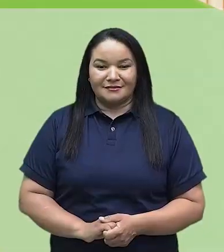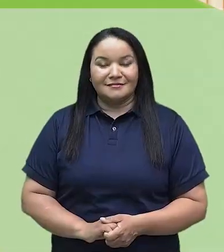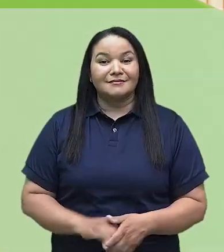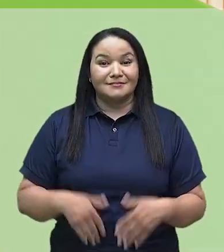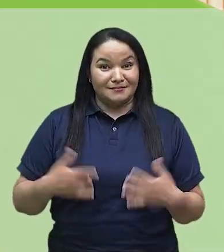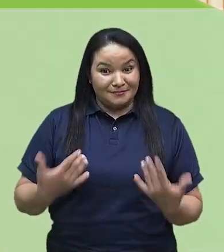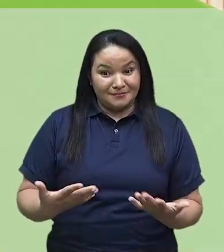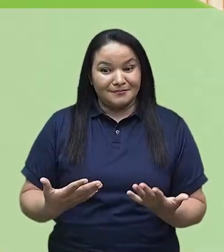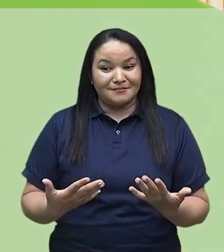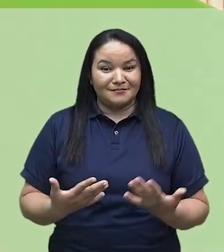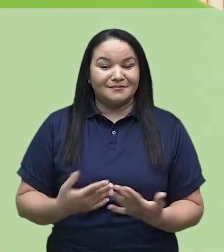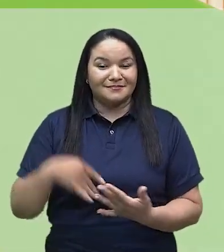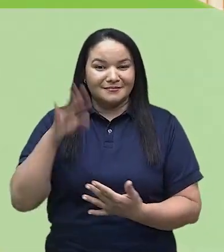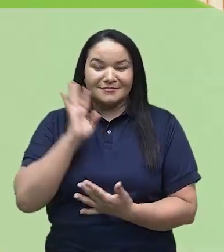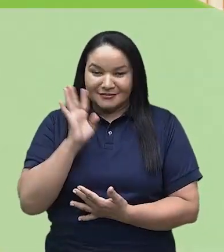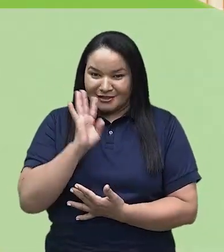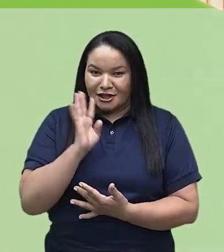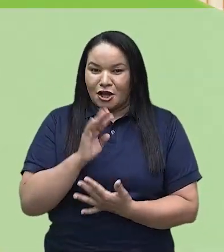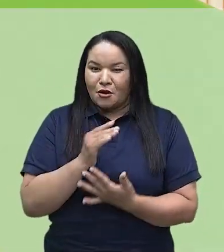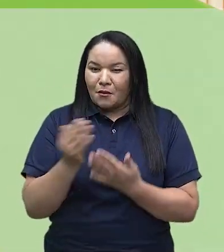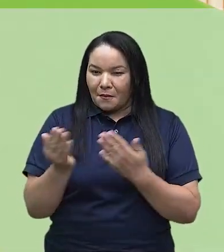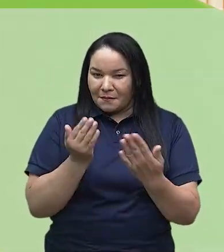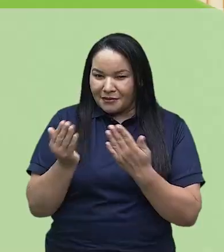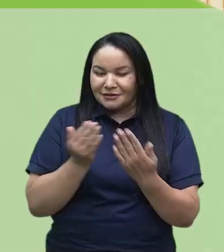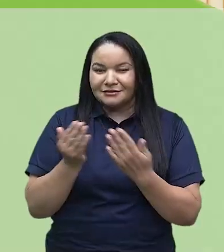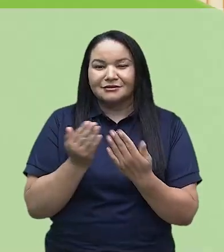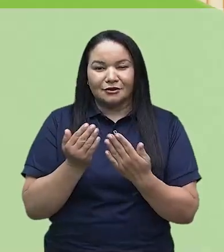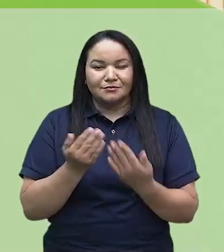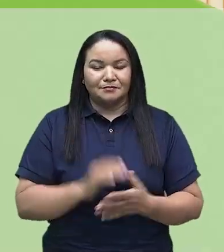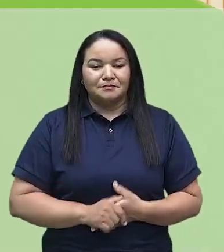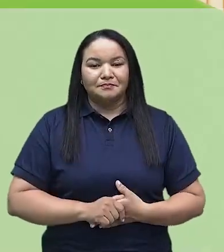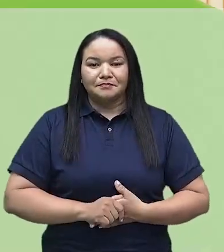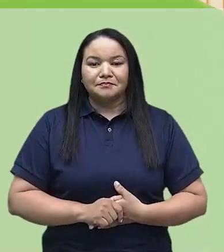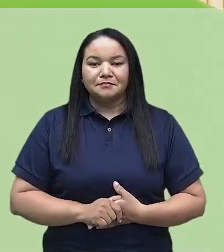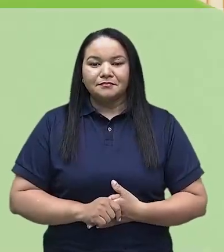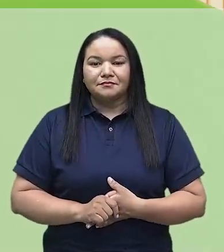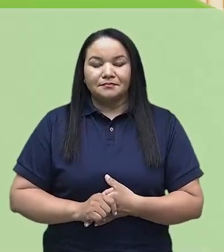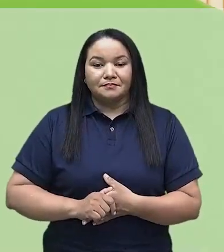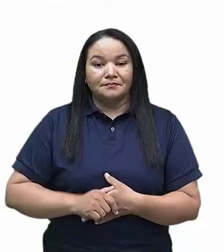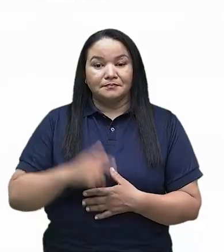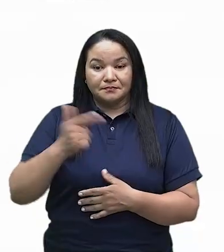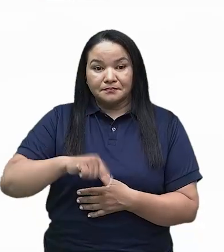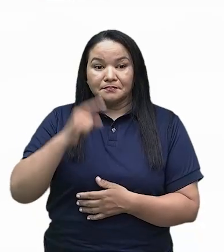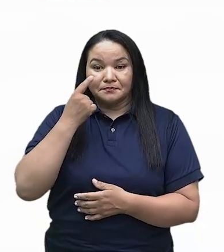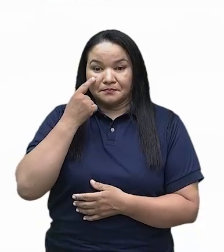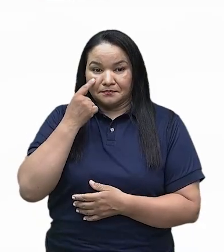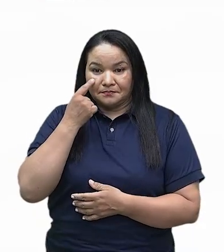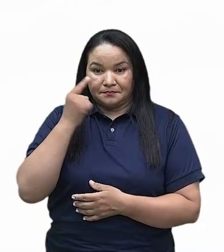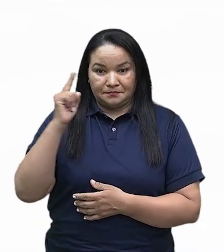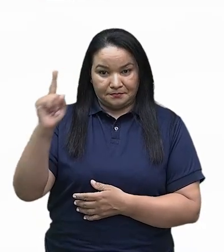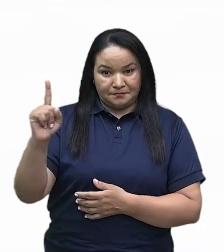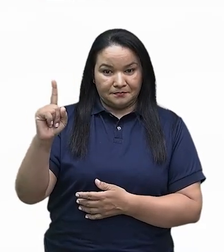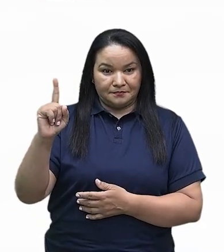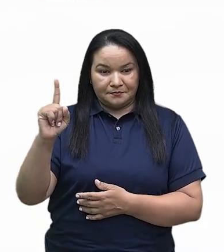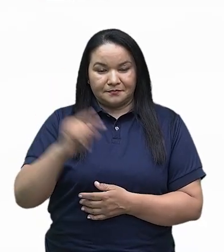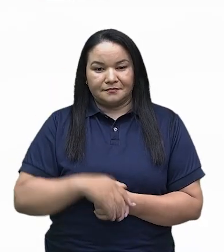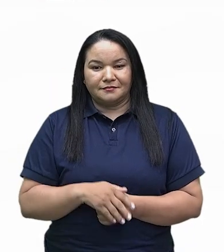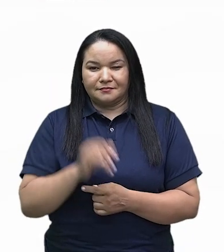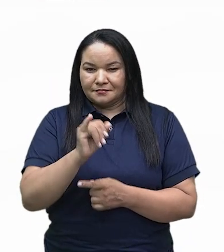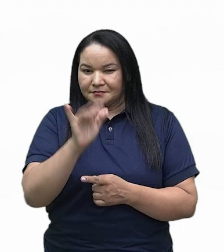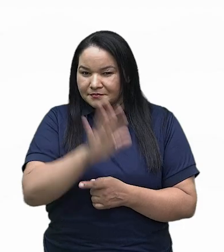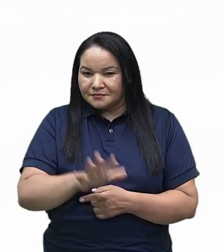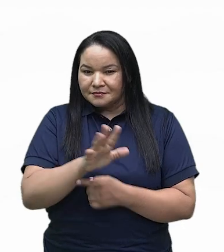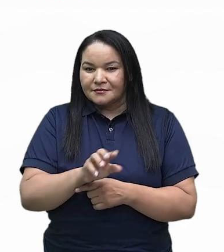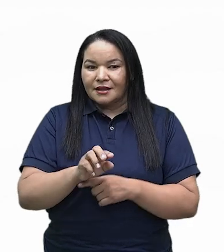Olha aí, né, gente? Bem legal essa comparação entre as escalas. Dá uma olhadinha aí na imagem, né, onde a gente tem exatamente